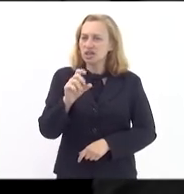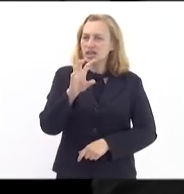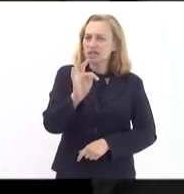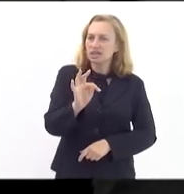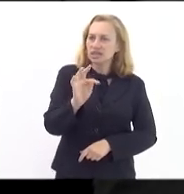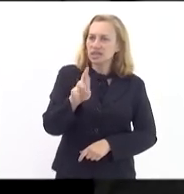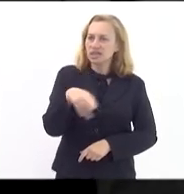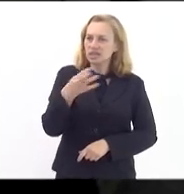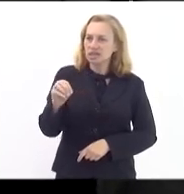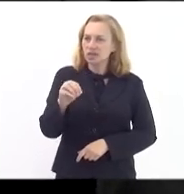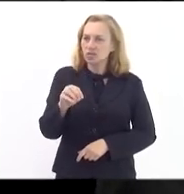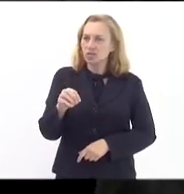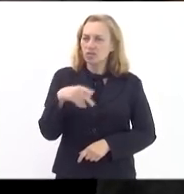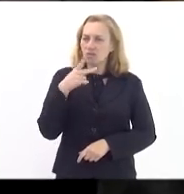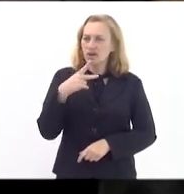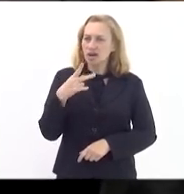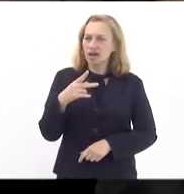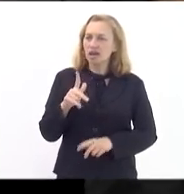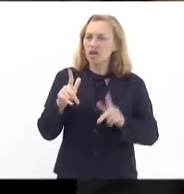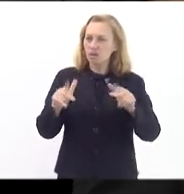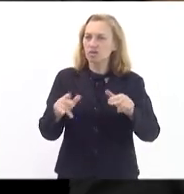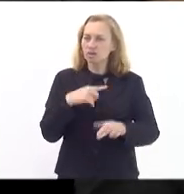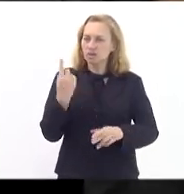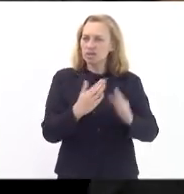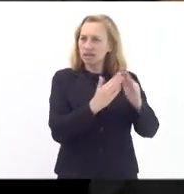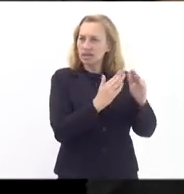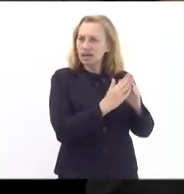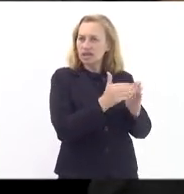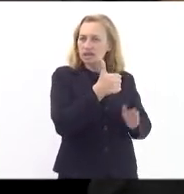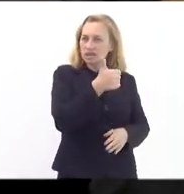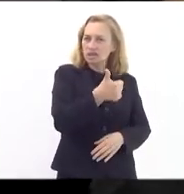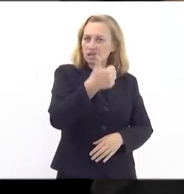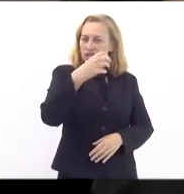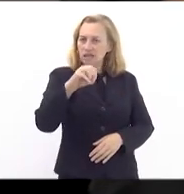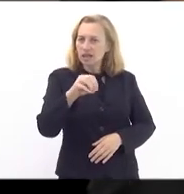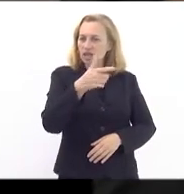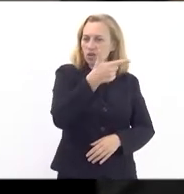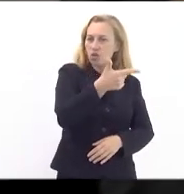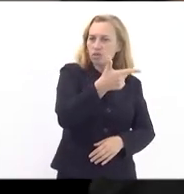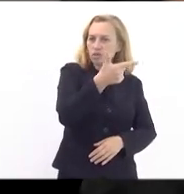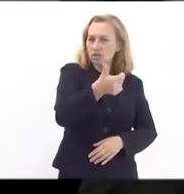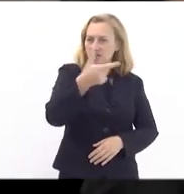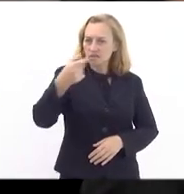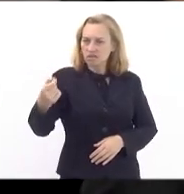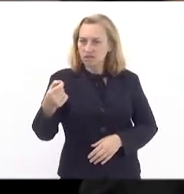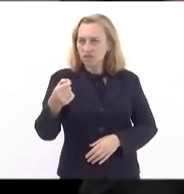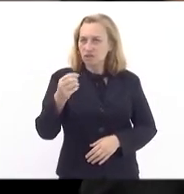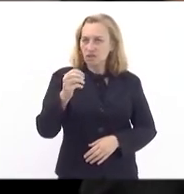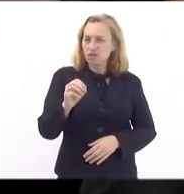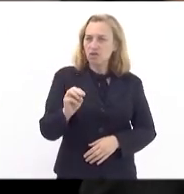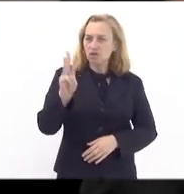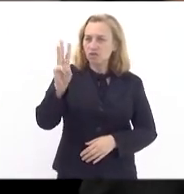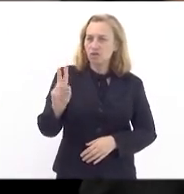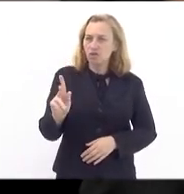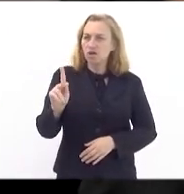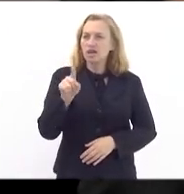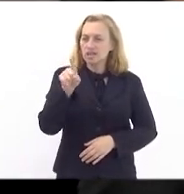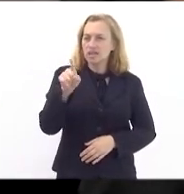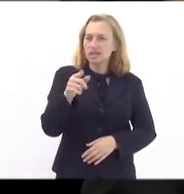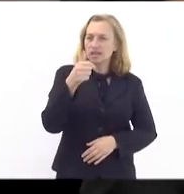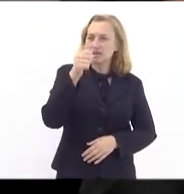fazer uma analogia muito simples mas é como na nossa residência tem 110 ou 220 volts esse carro aqui tem 4